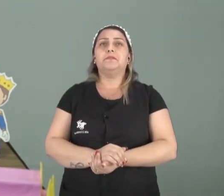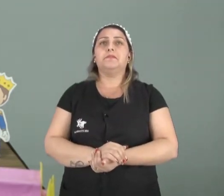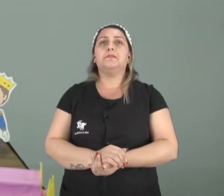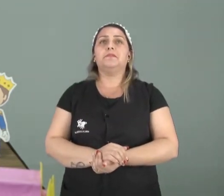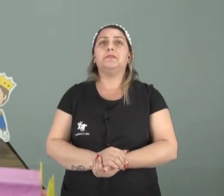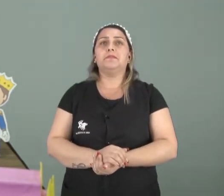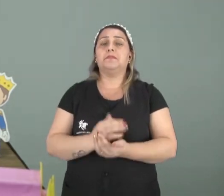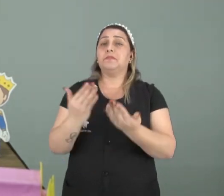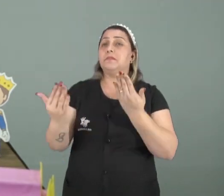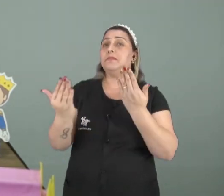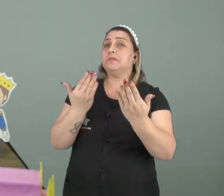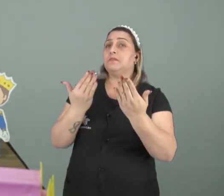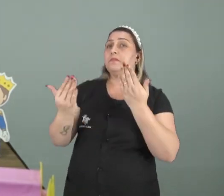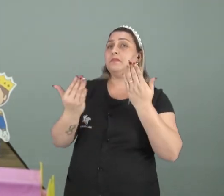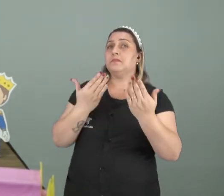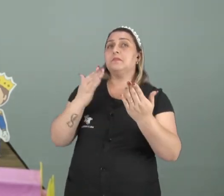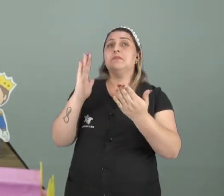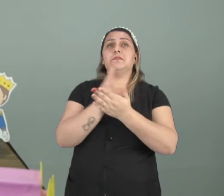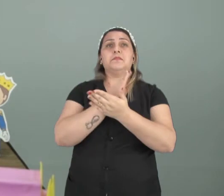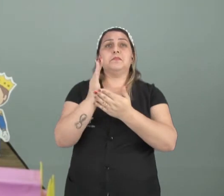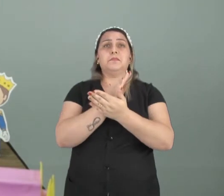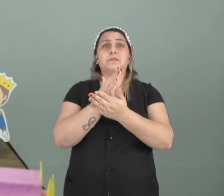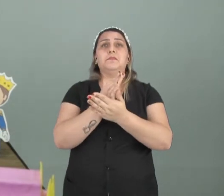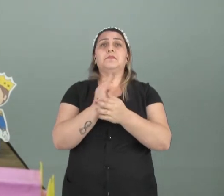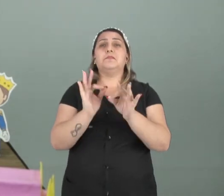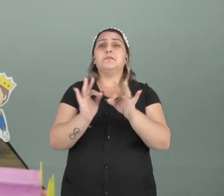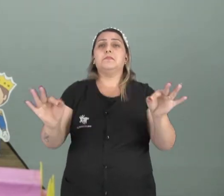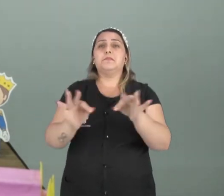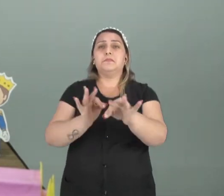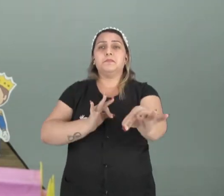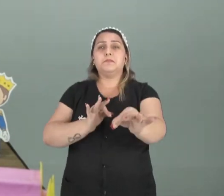então comparar algumas medidas.